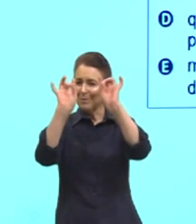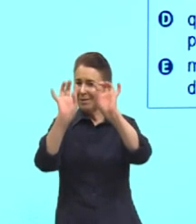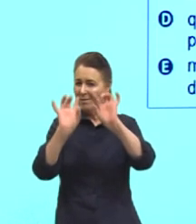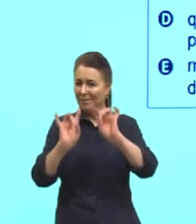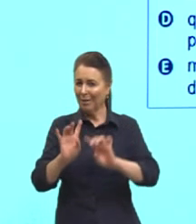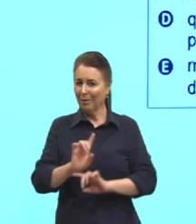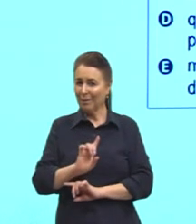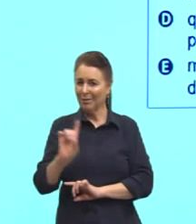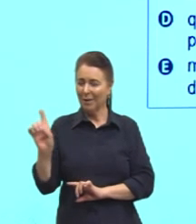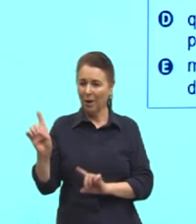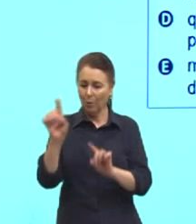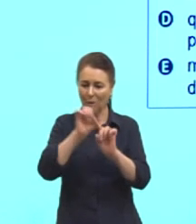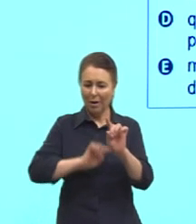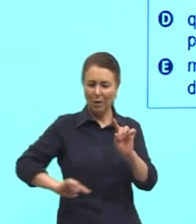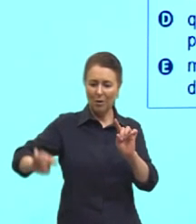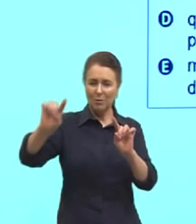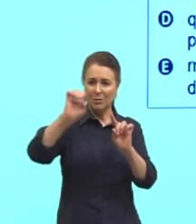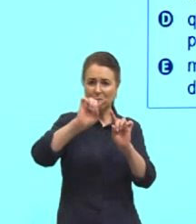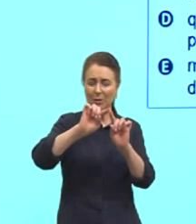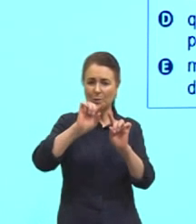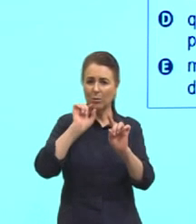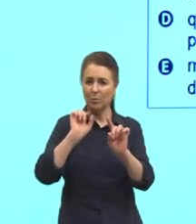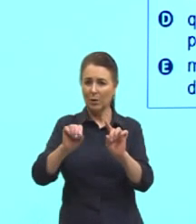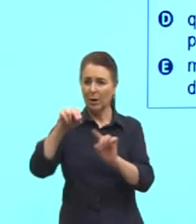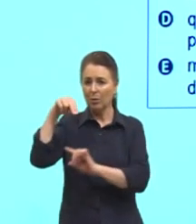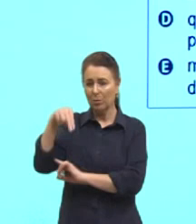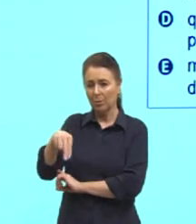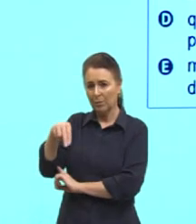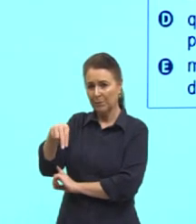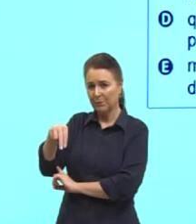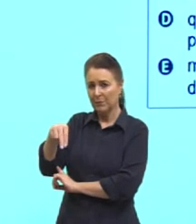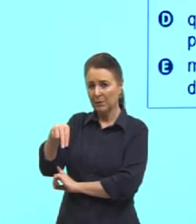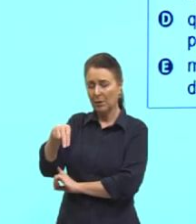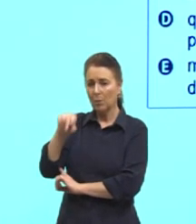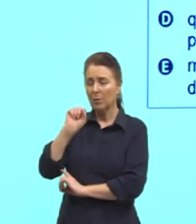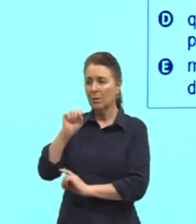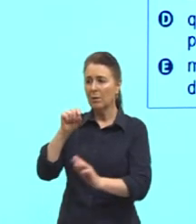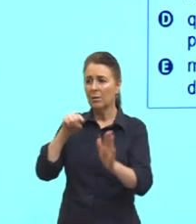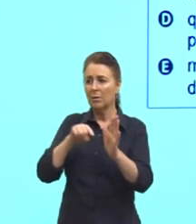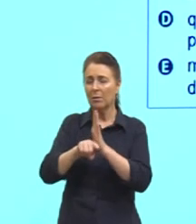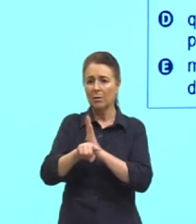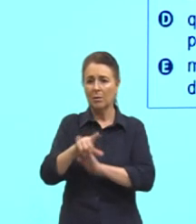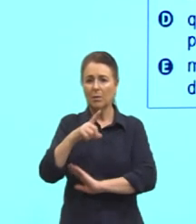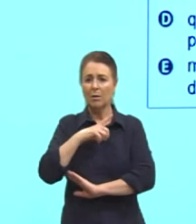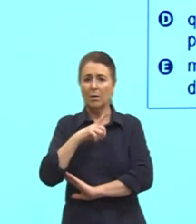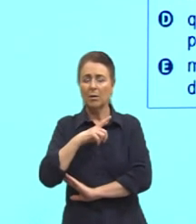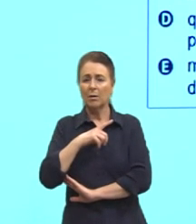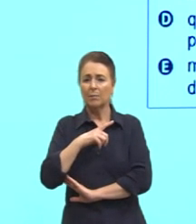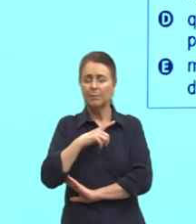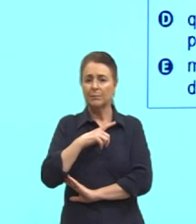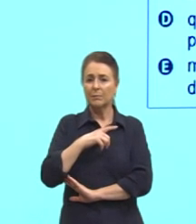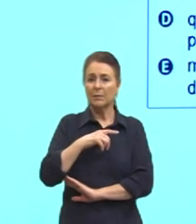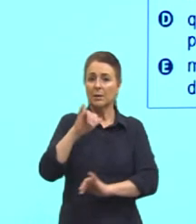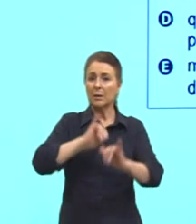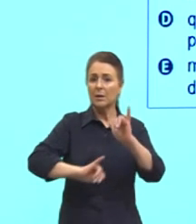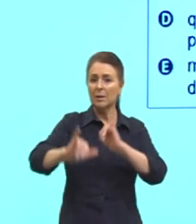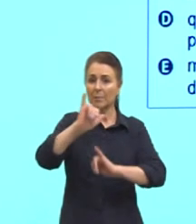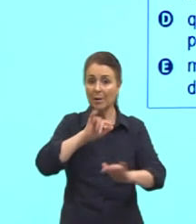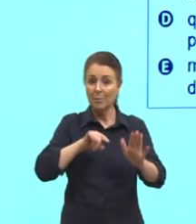ao ciclo do nitrogênio porque o que perguntou aqui é uma questão de química